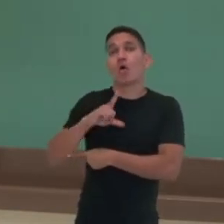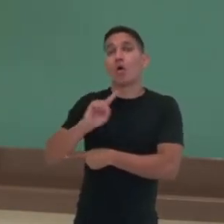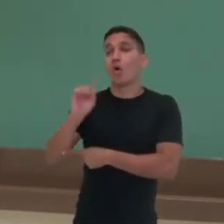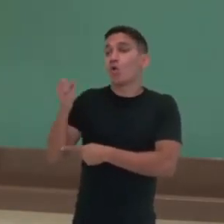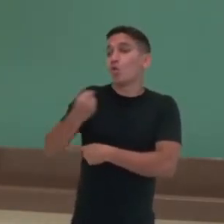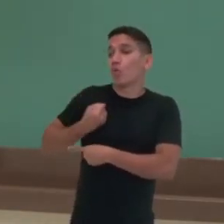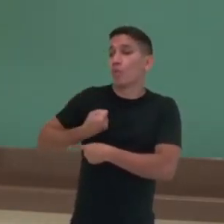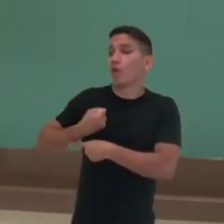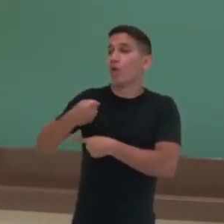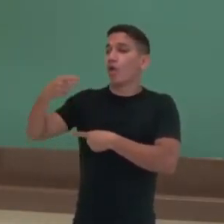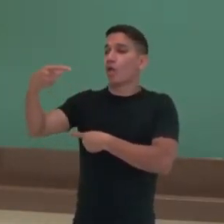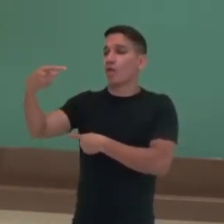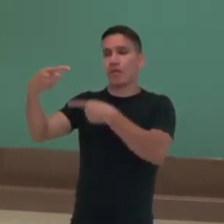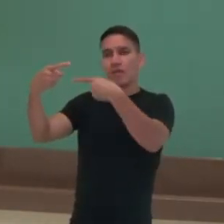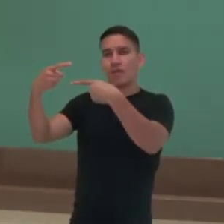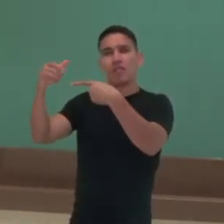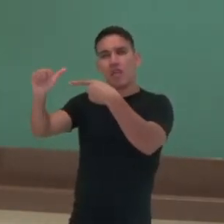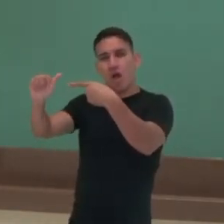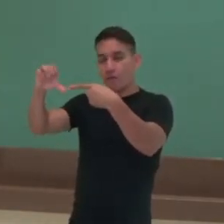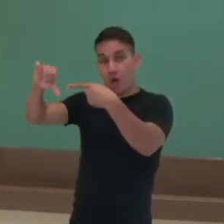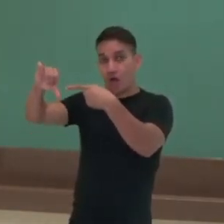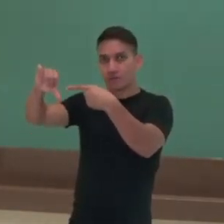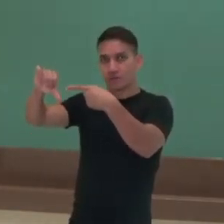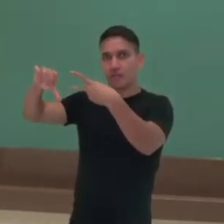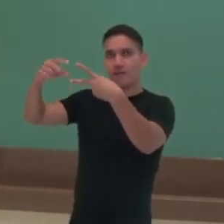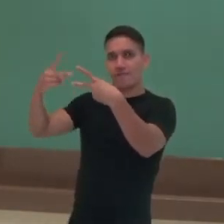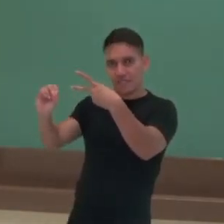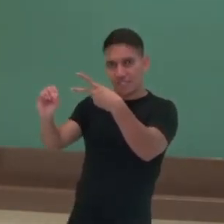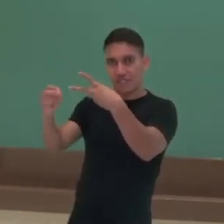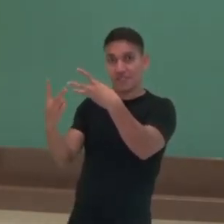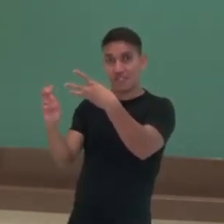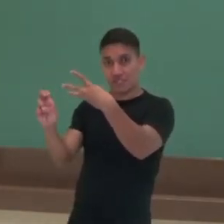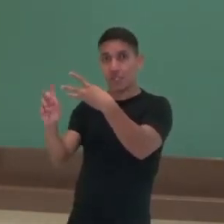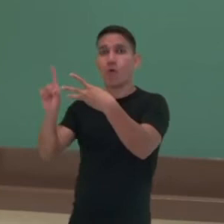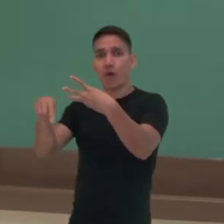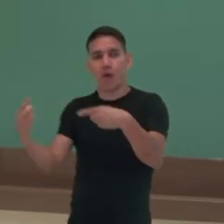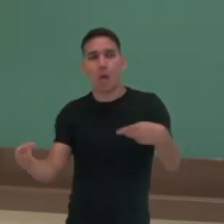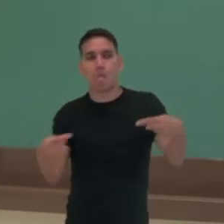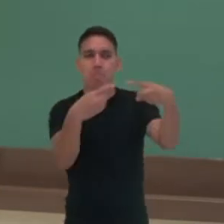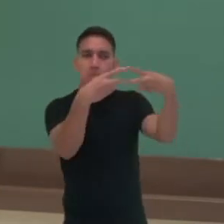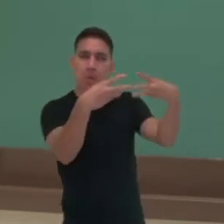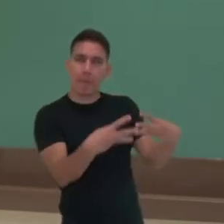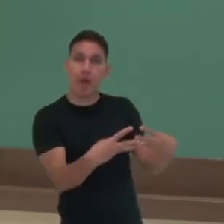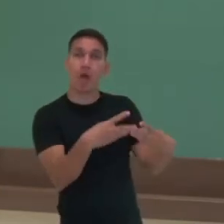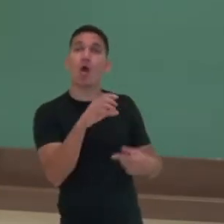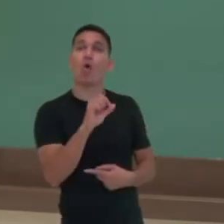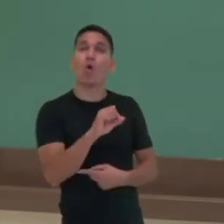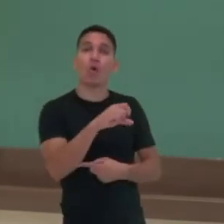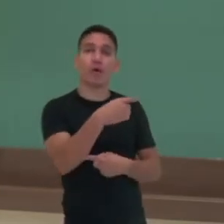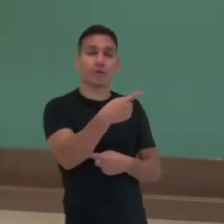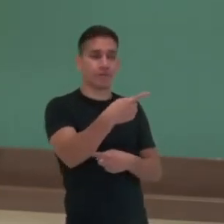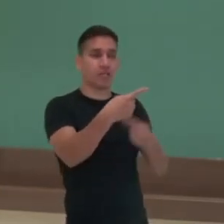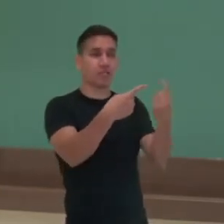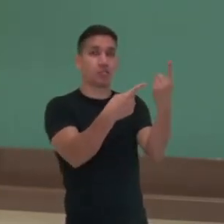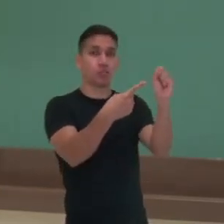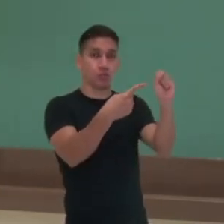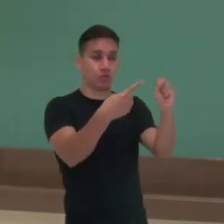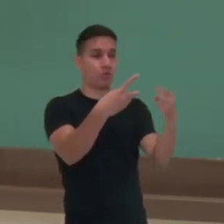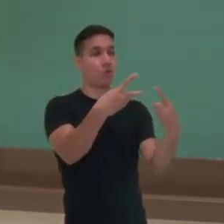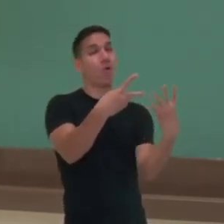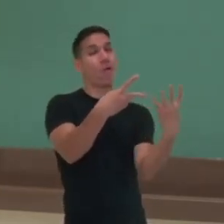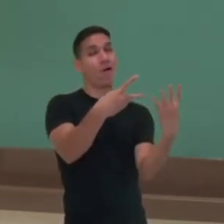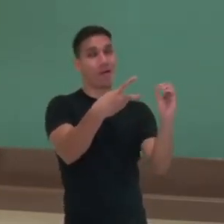9, 20 e 25, são diretamente proporcionais aos números 18, 40